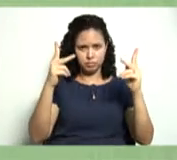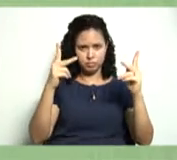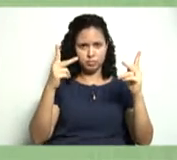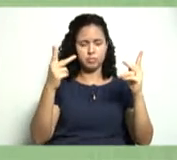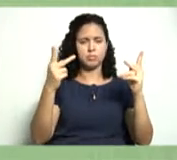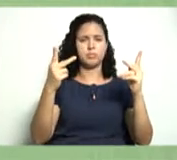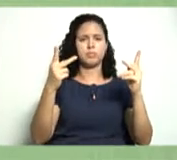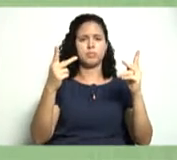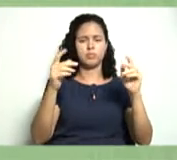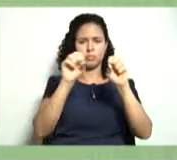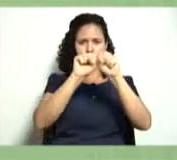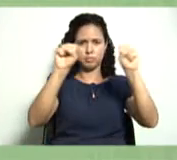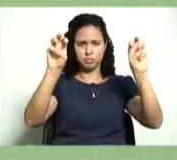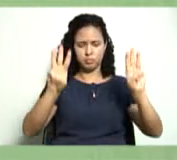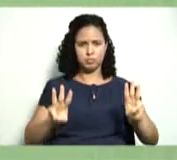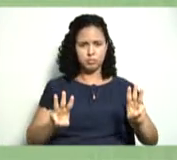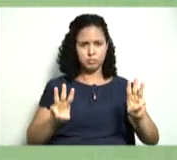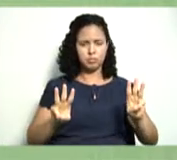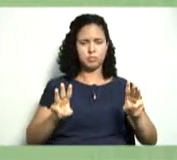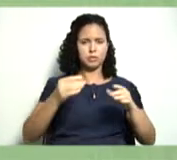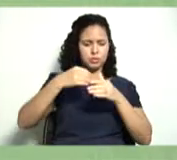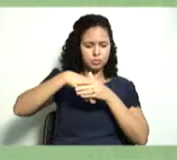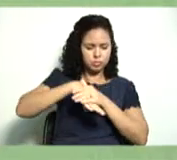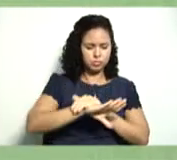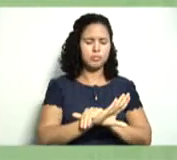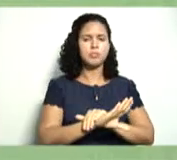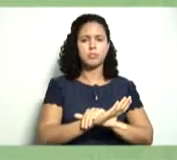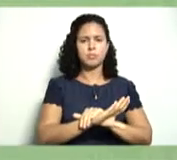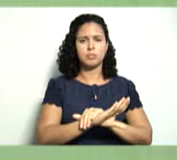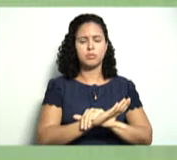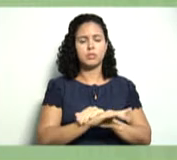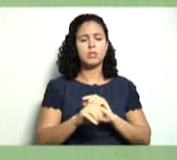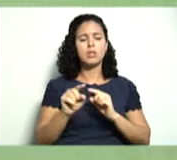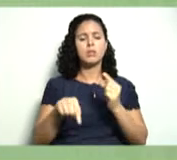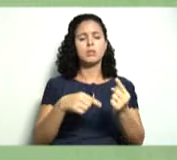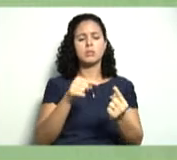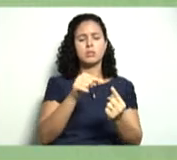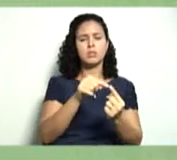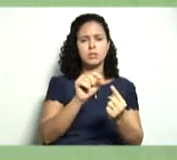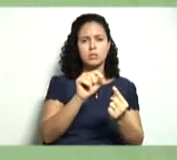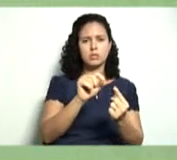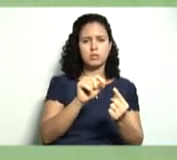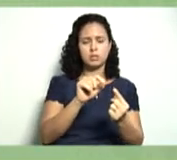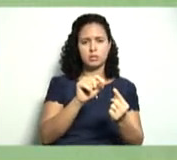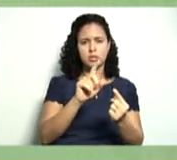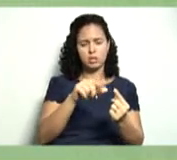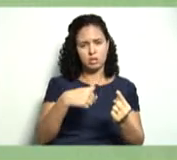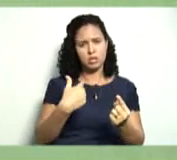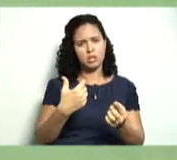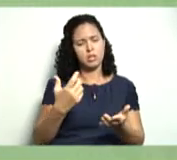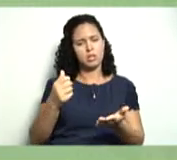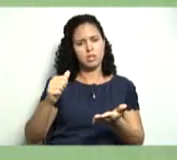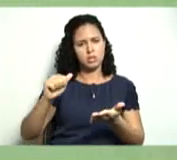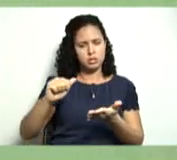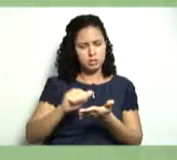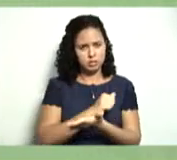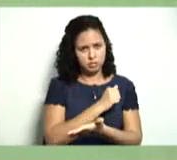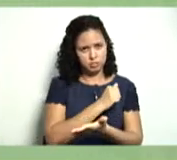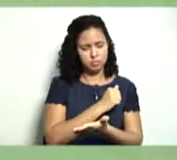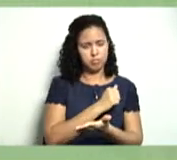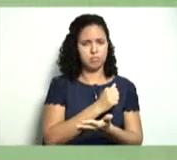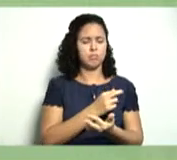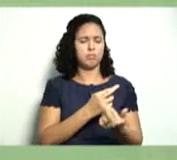de dados em seu principal e o seu principal objetivo é retirar da aplicação cliente a